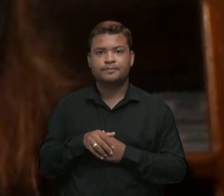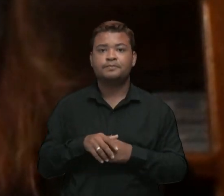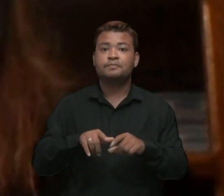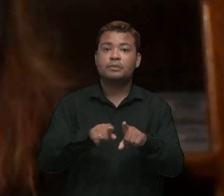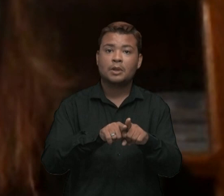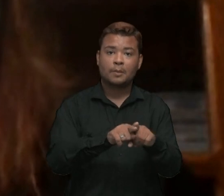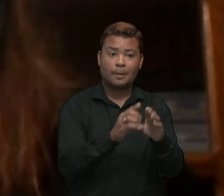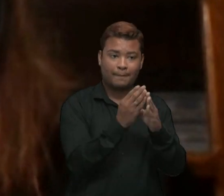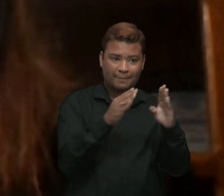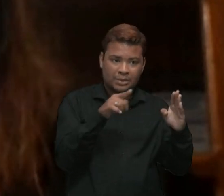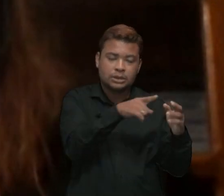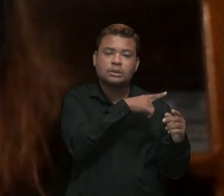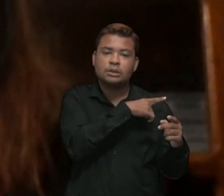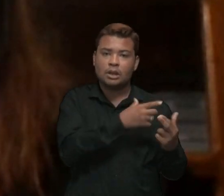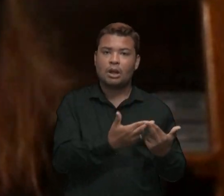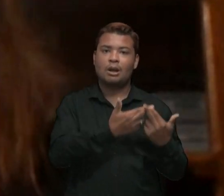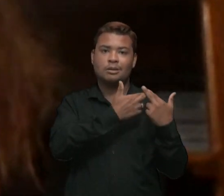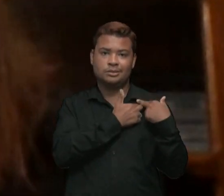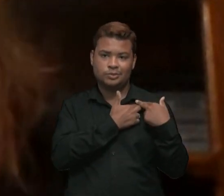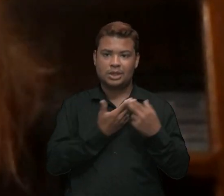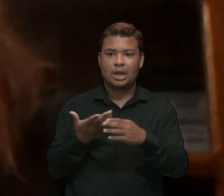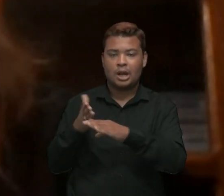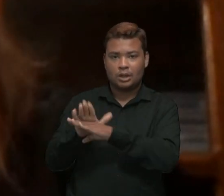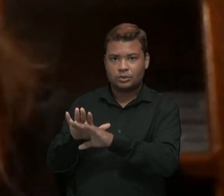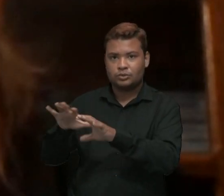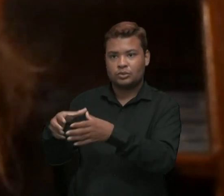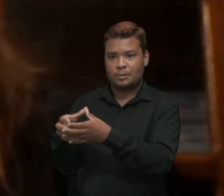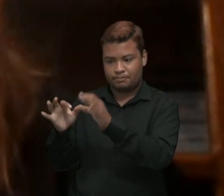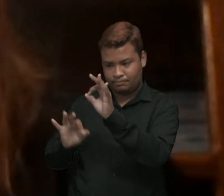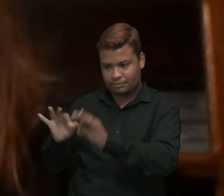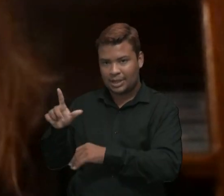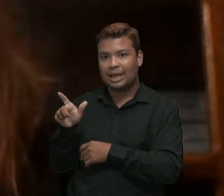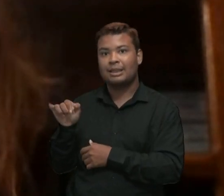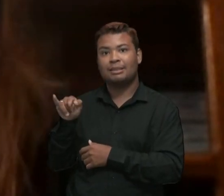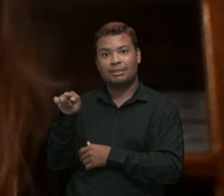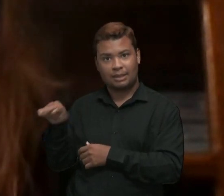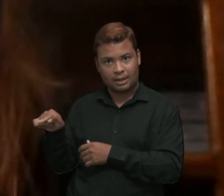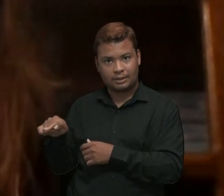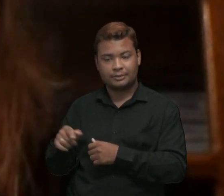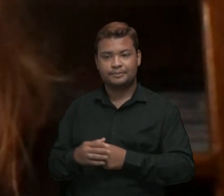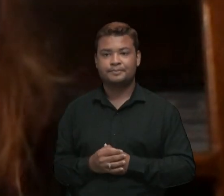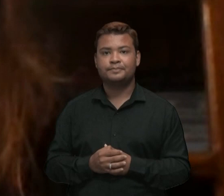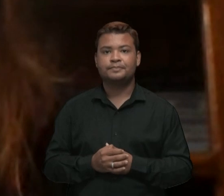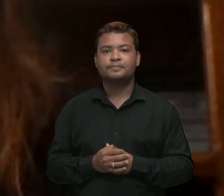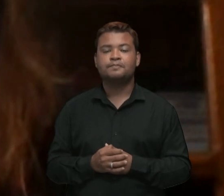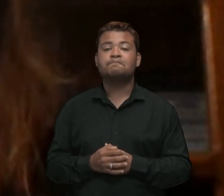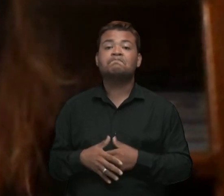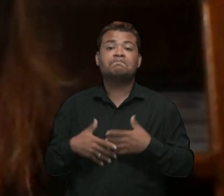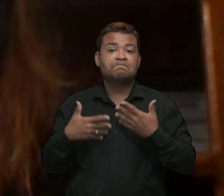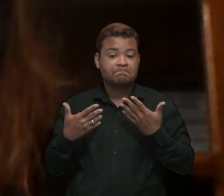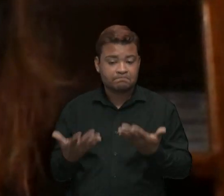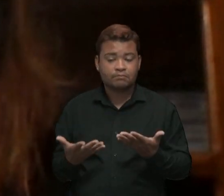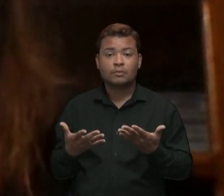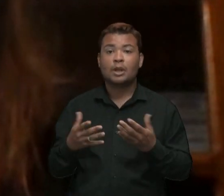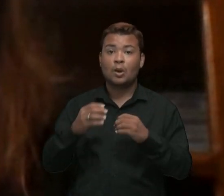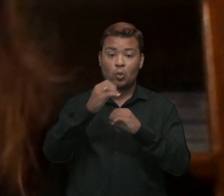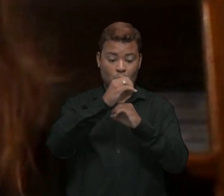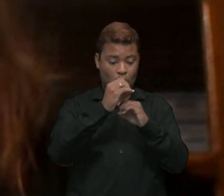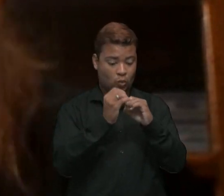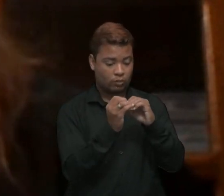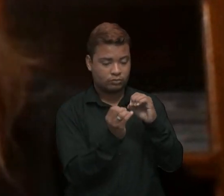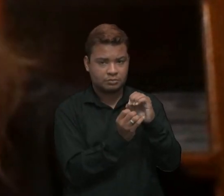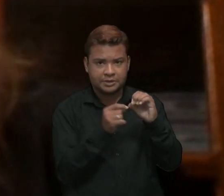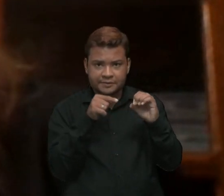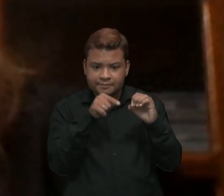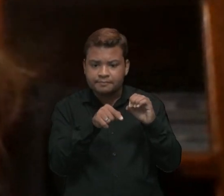tem responsabilidade na manutenção do laboratório de acessibilidade. Então, assim, a UFG,